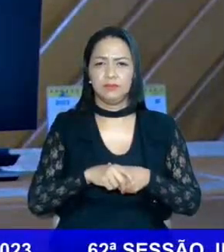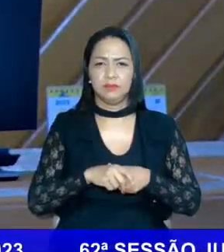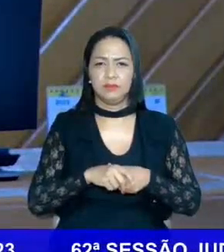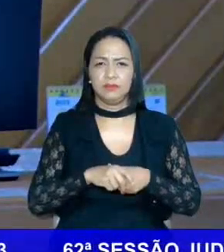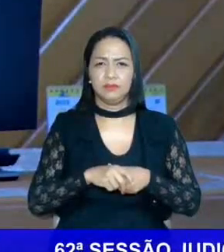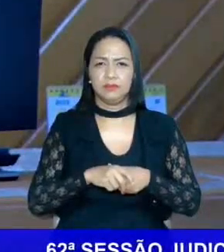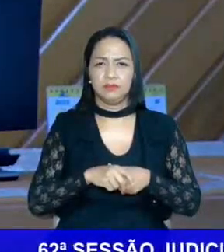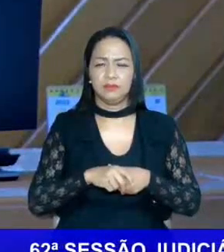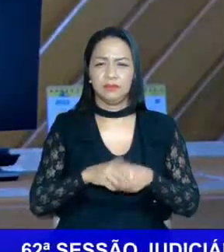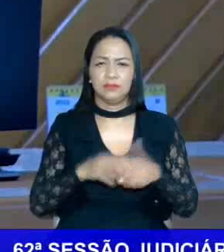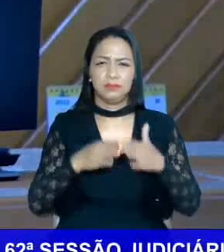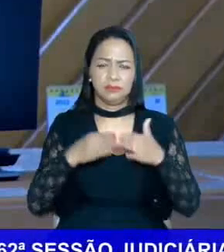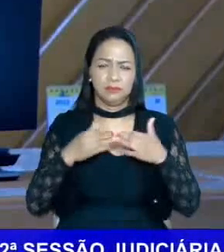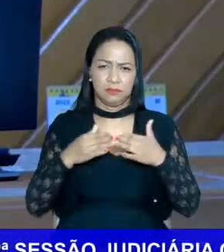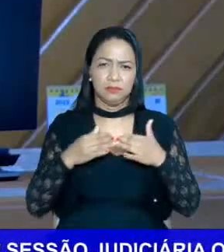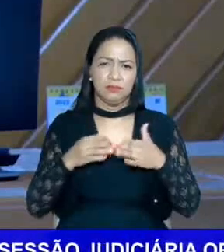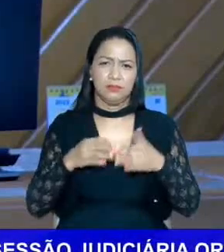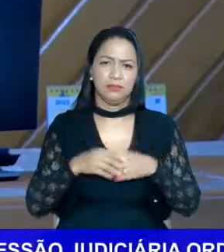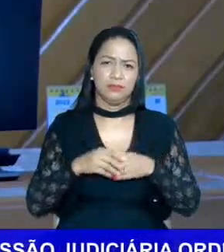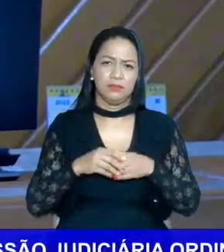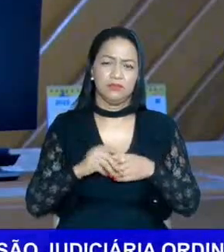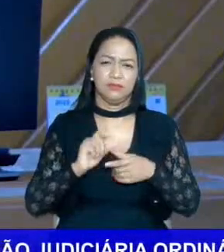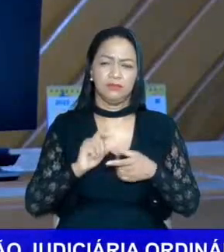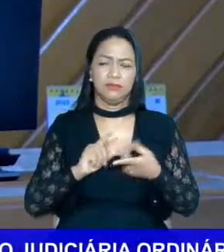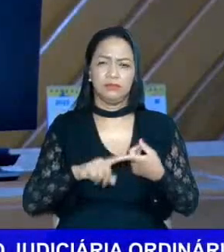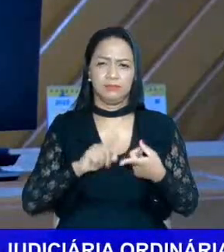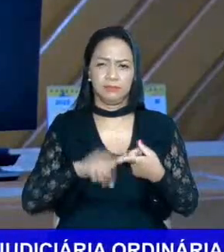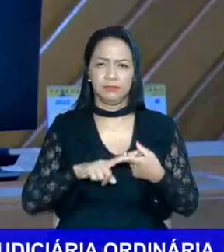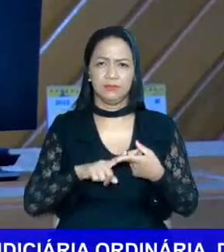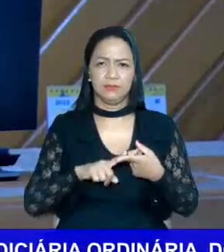No que diz respeito também ainda